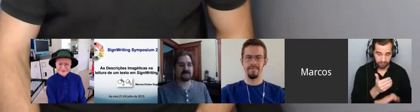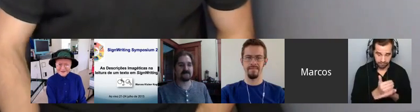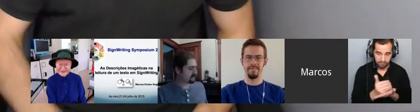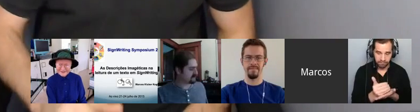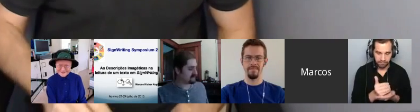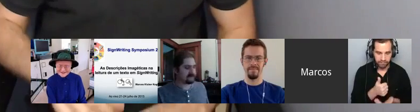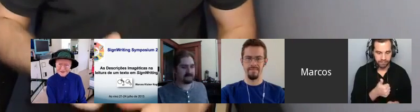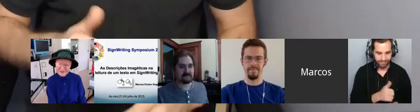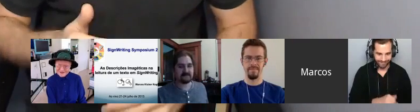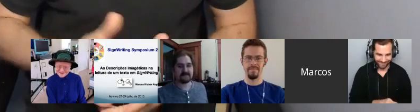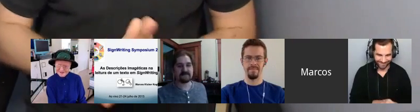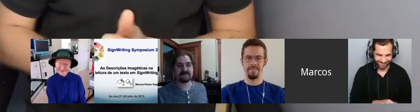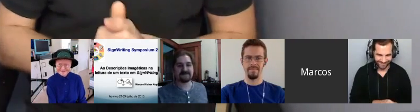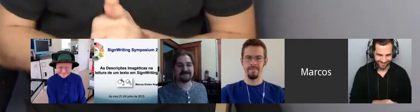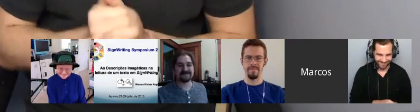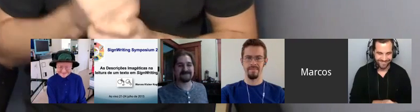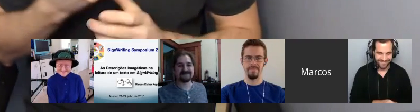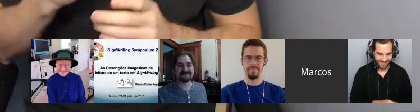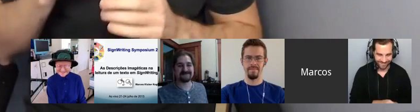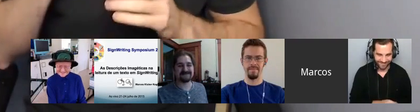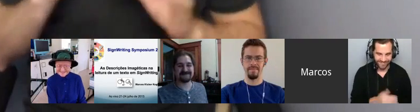You're very welcome. Thank you also.